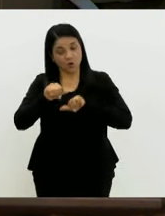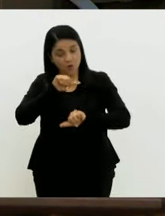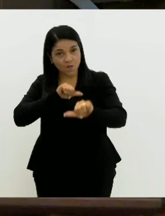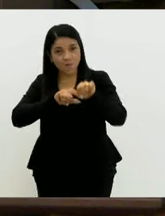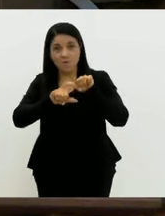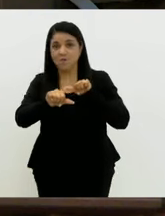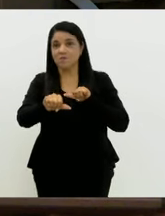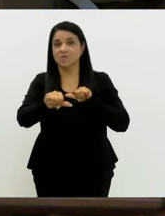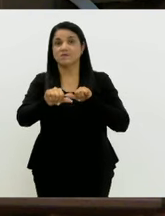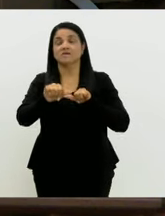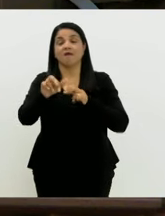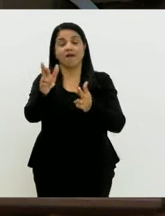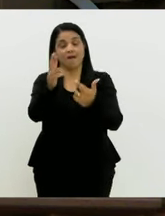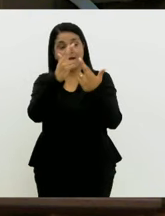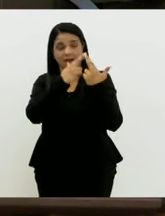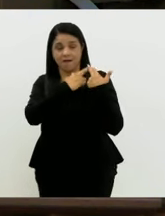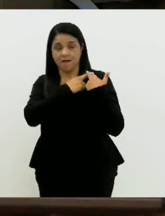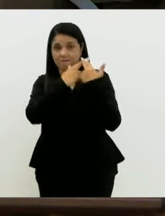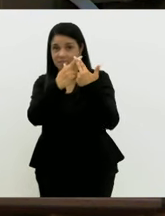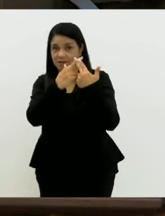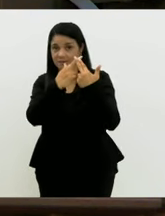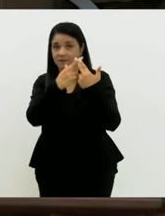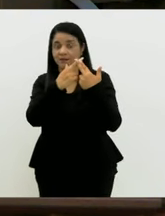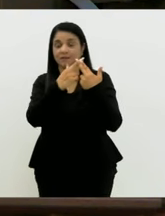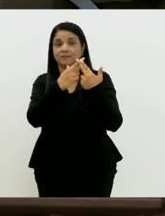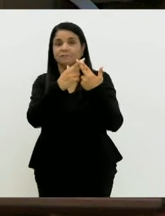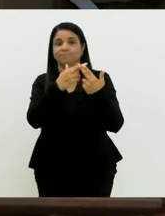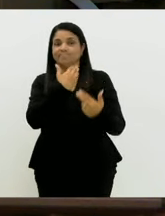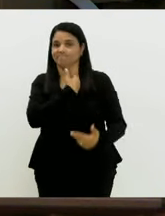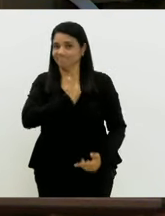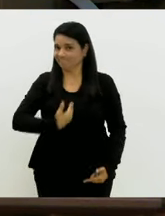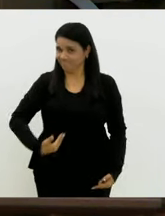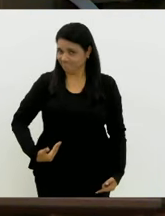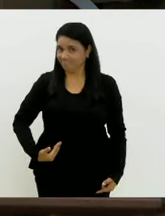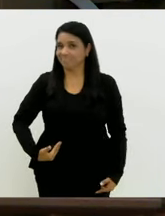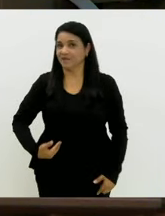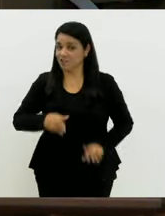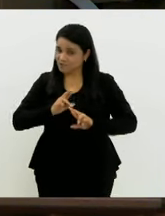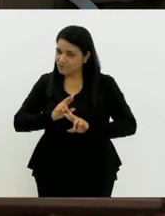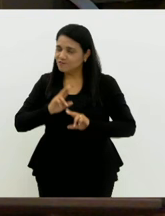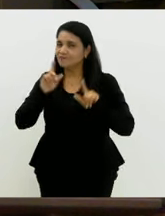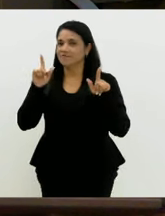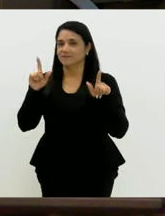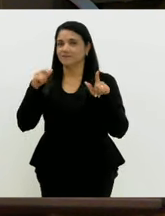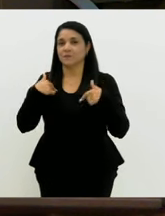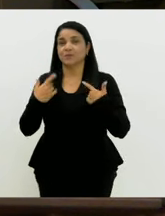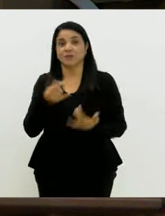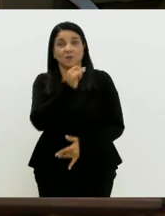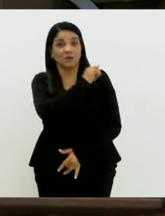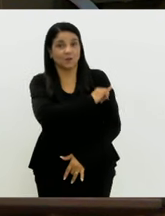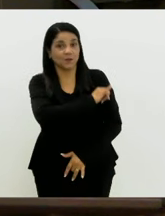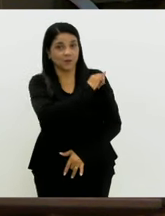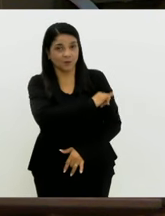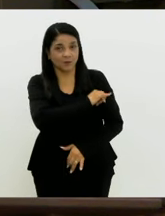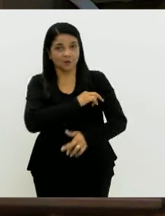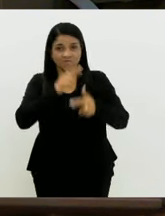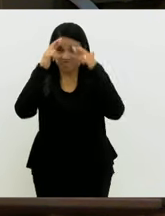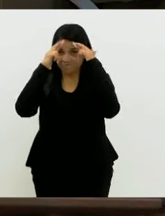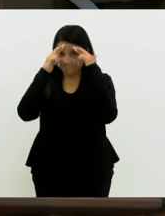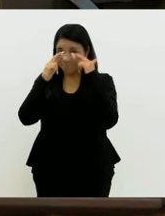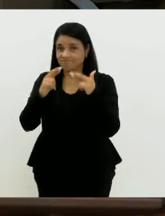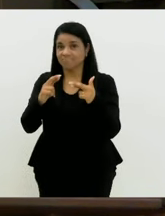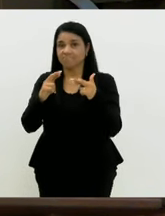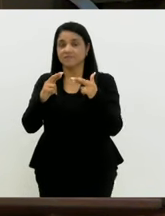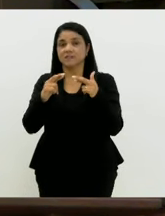sabe a responsabilidade que é fazer parte do outro lado do balcão. Então, assim, eu acho que o Rio, respeitosamente, é um